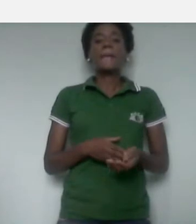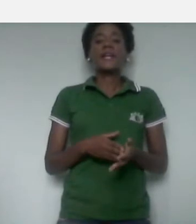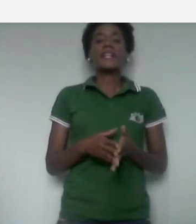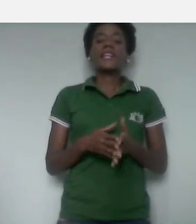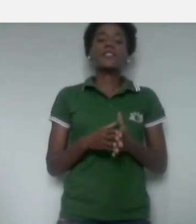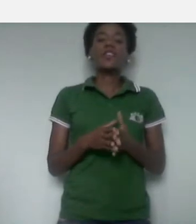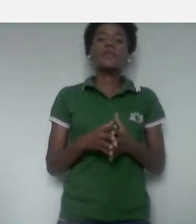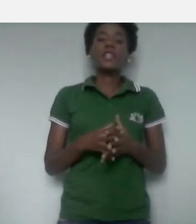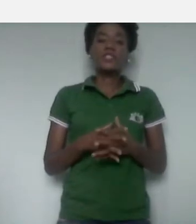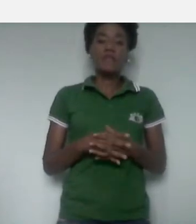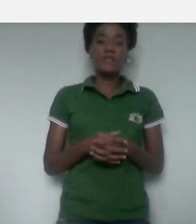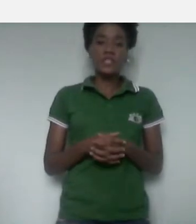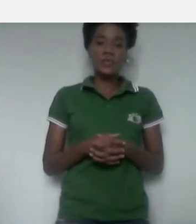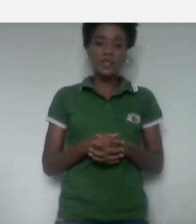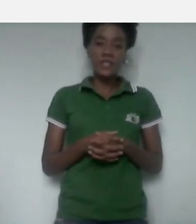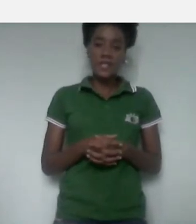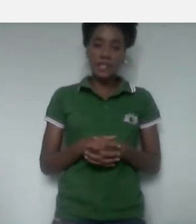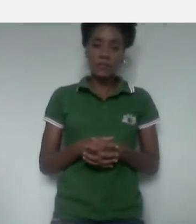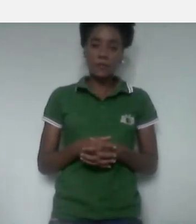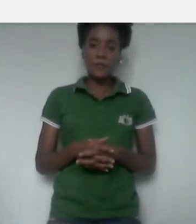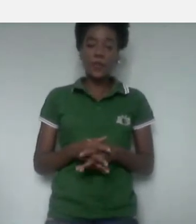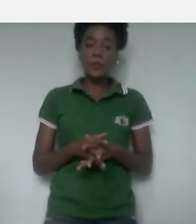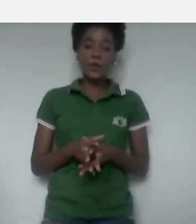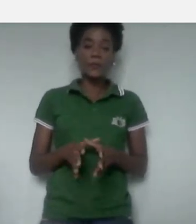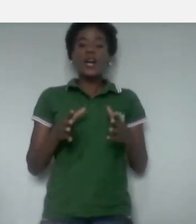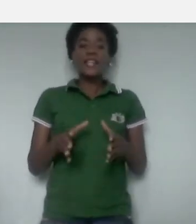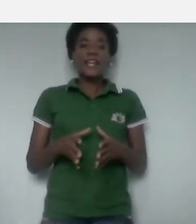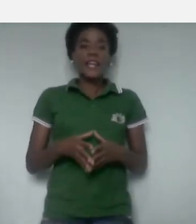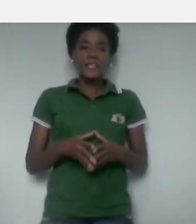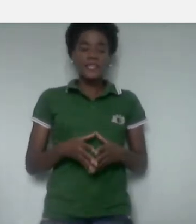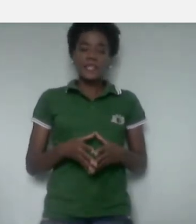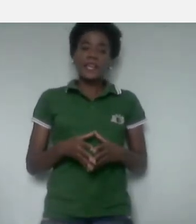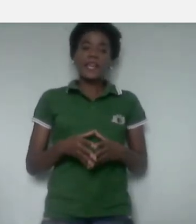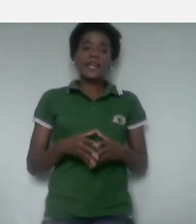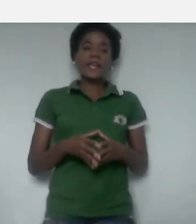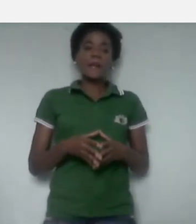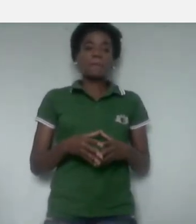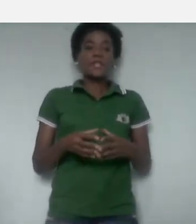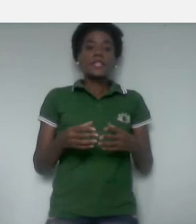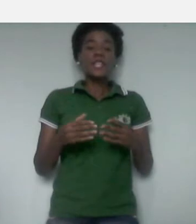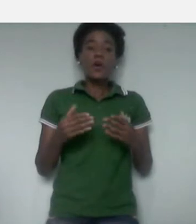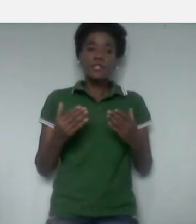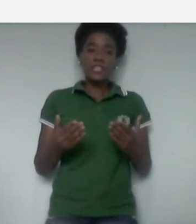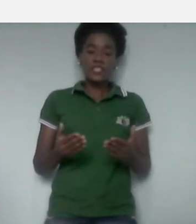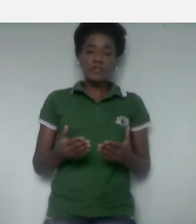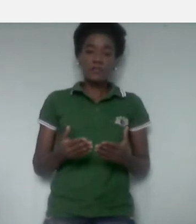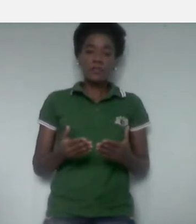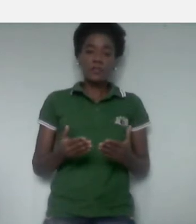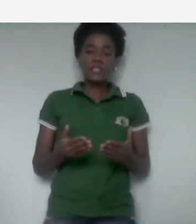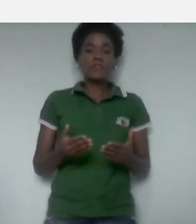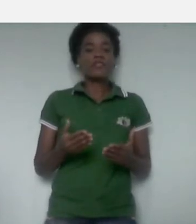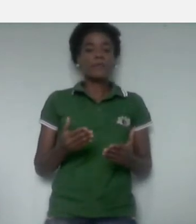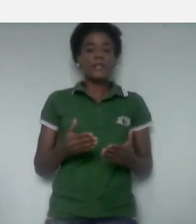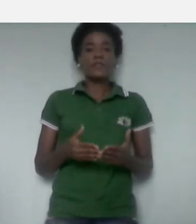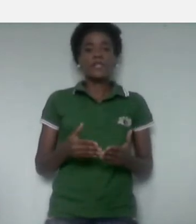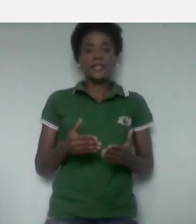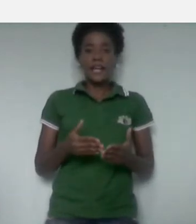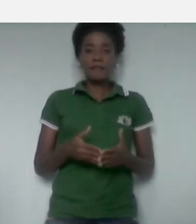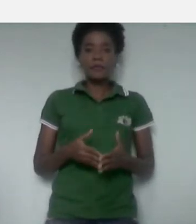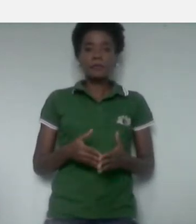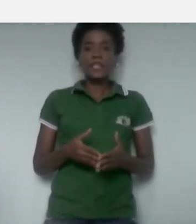importante para que esses objetivos sejam alcançados. Bom, ODS são Objetivos do